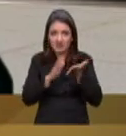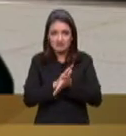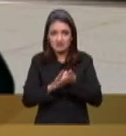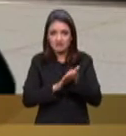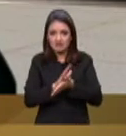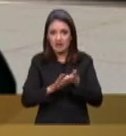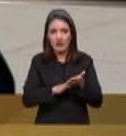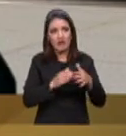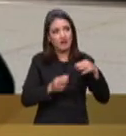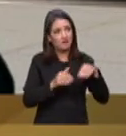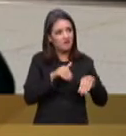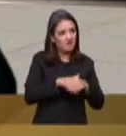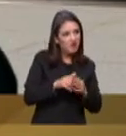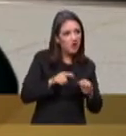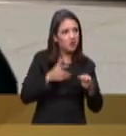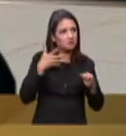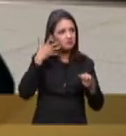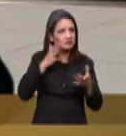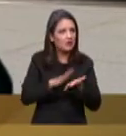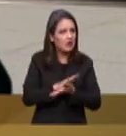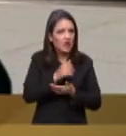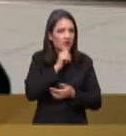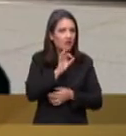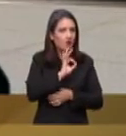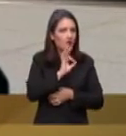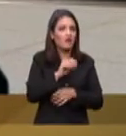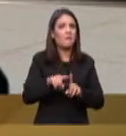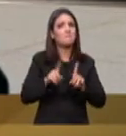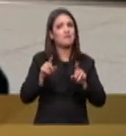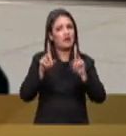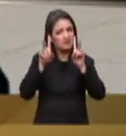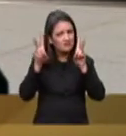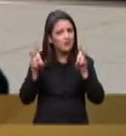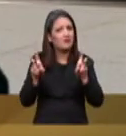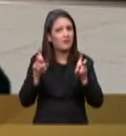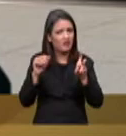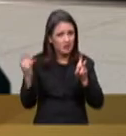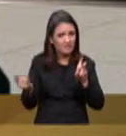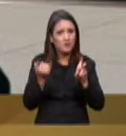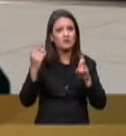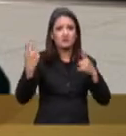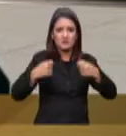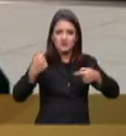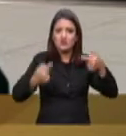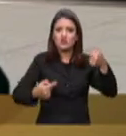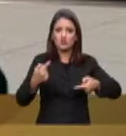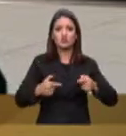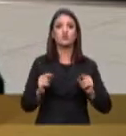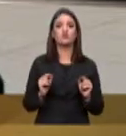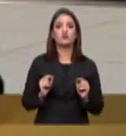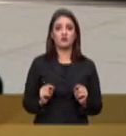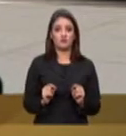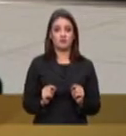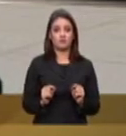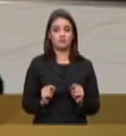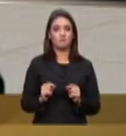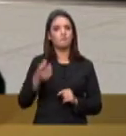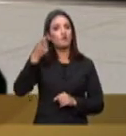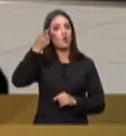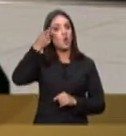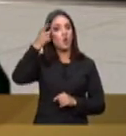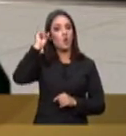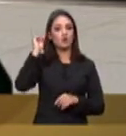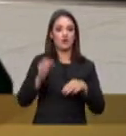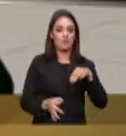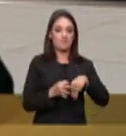demais manifestações, mas que, em meu sentir, merece maior debate deste plenário. Ontem, por